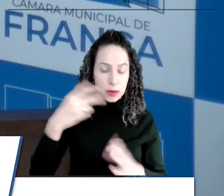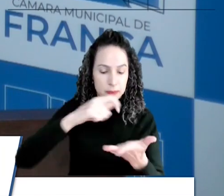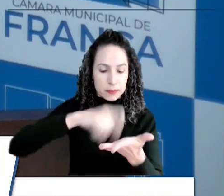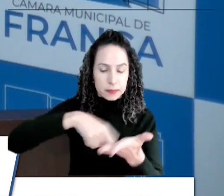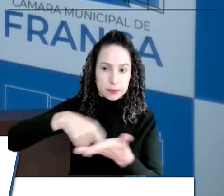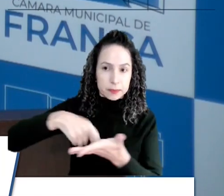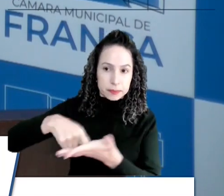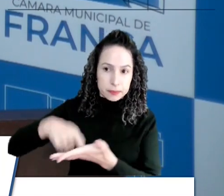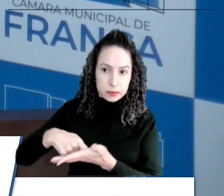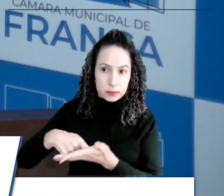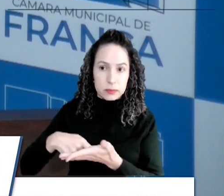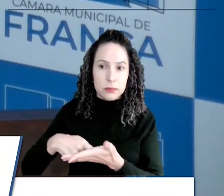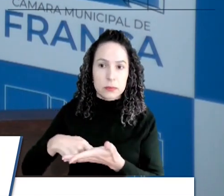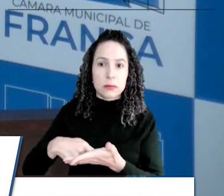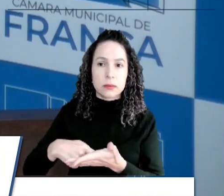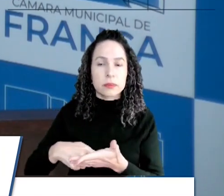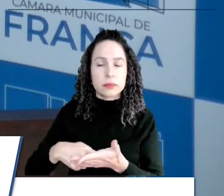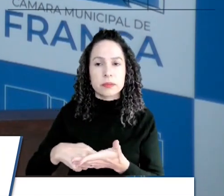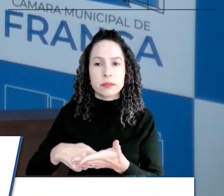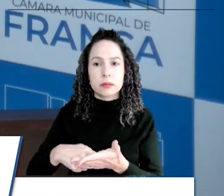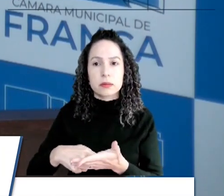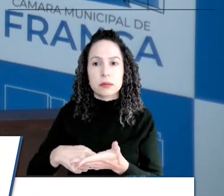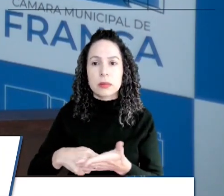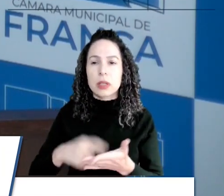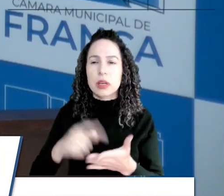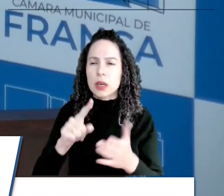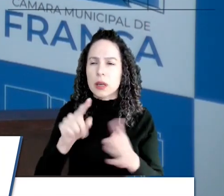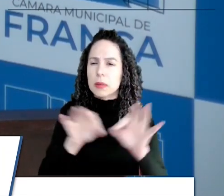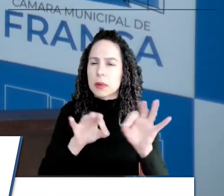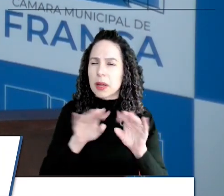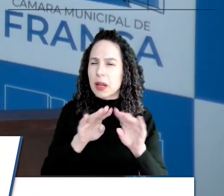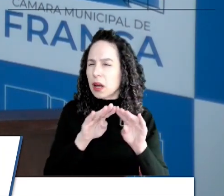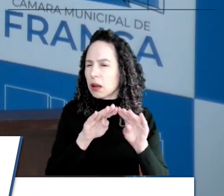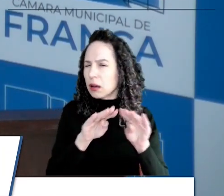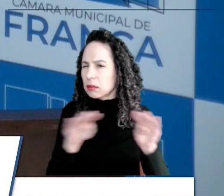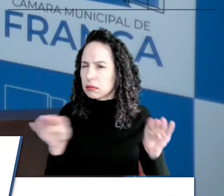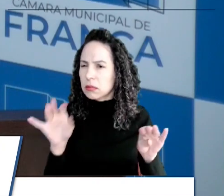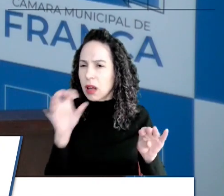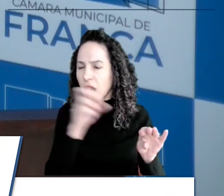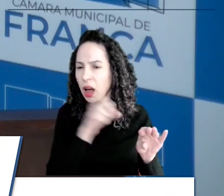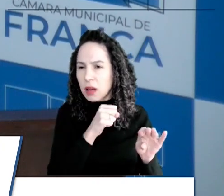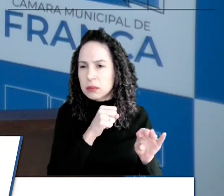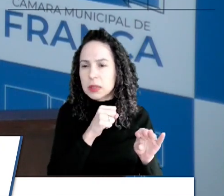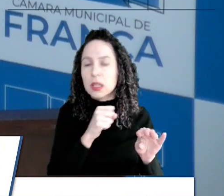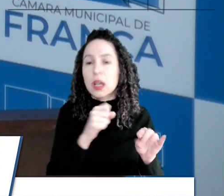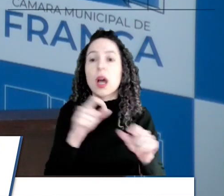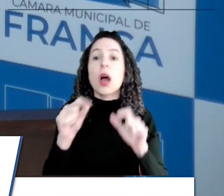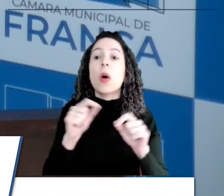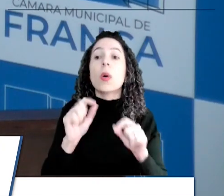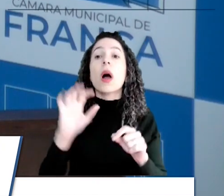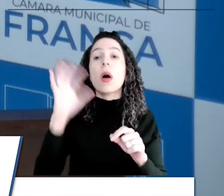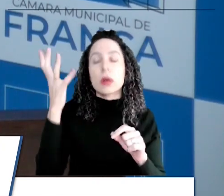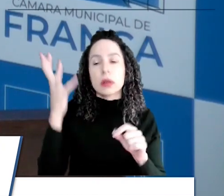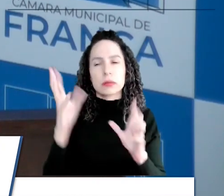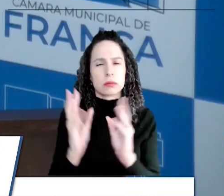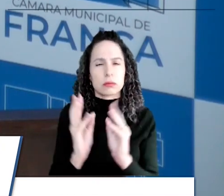e fazer uma linha rápida do que nós estamos passando. A